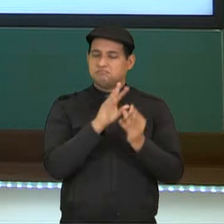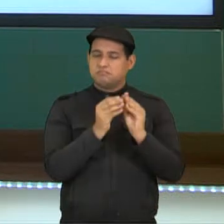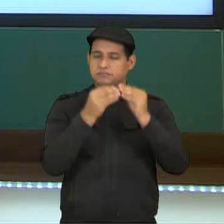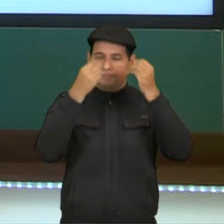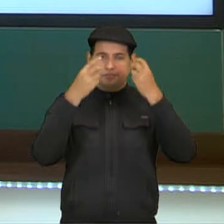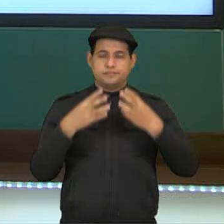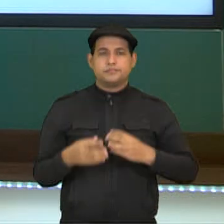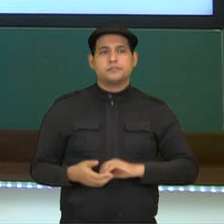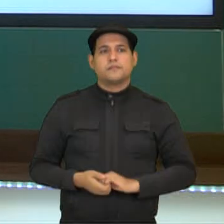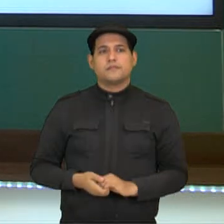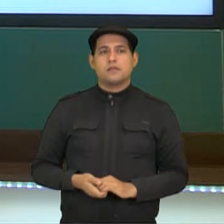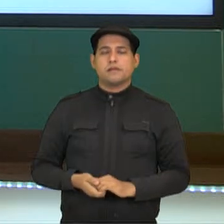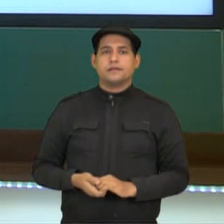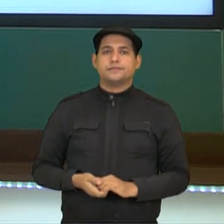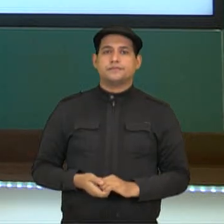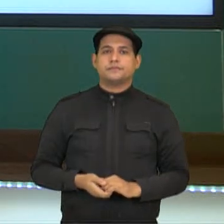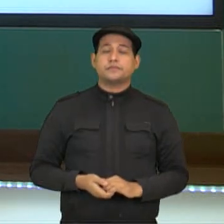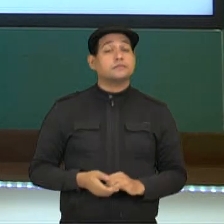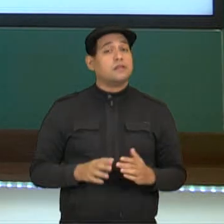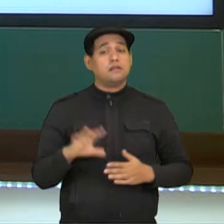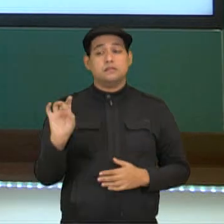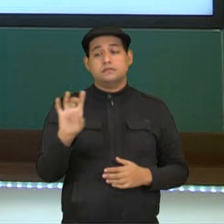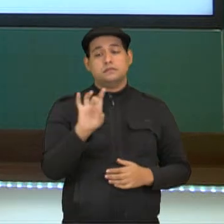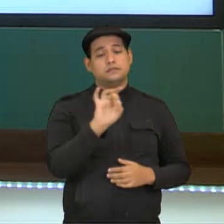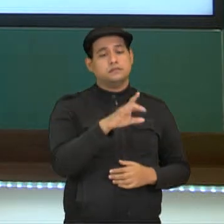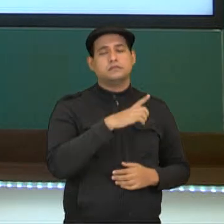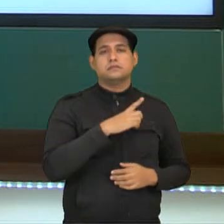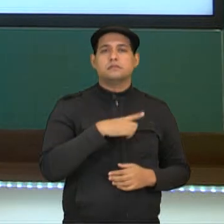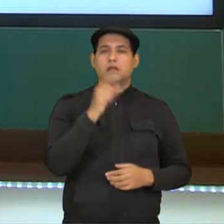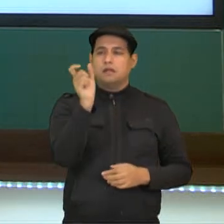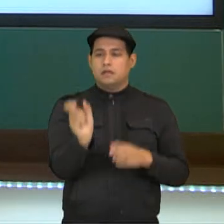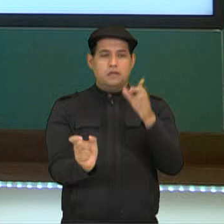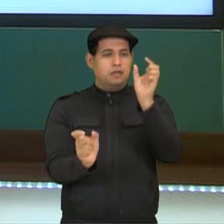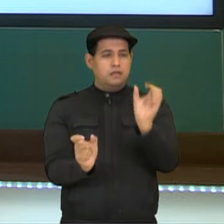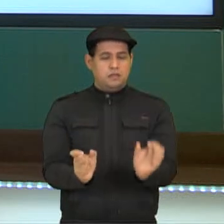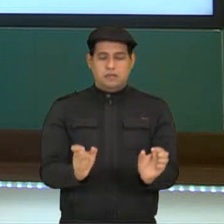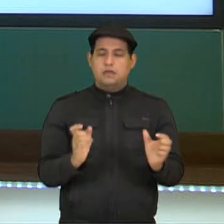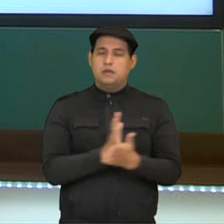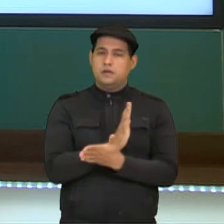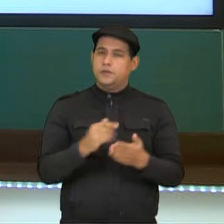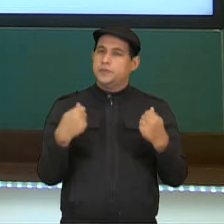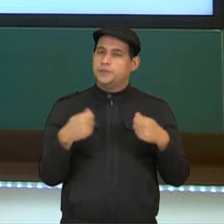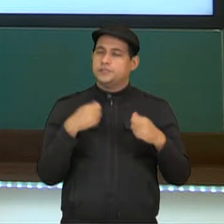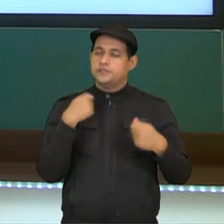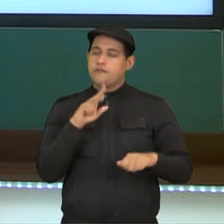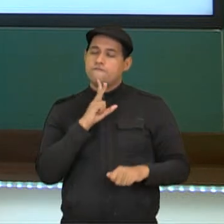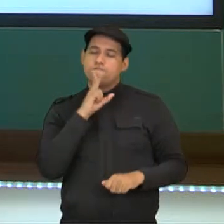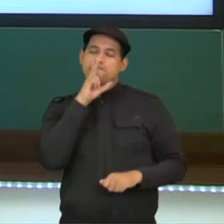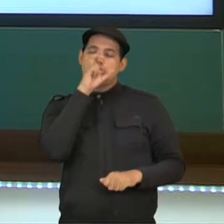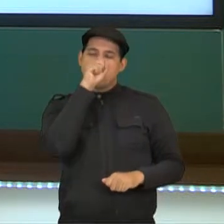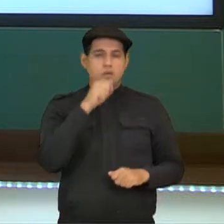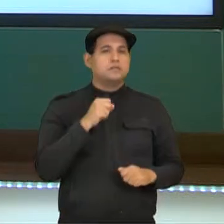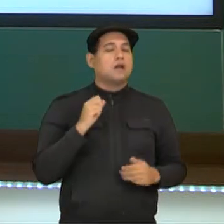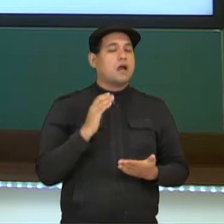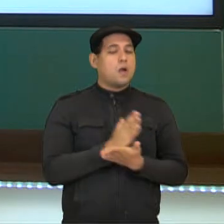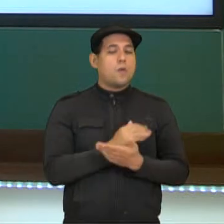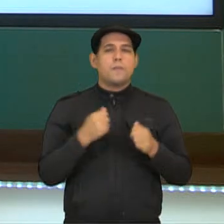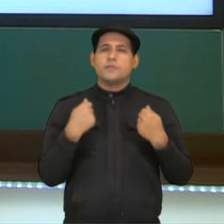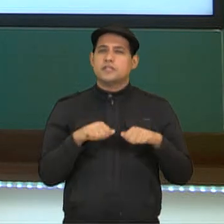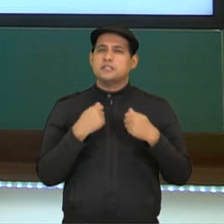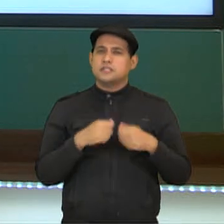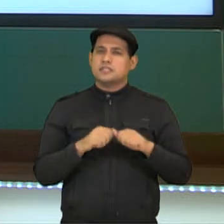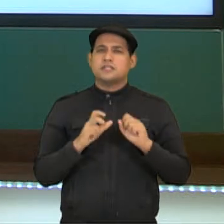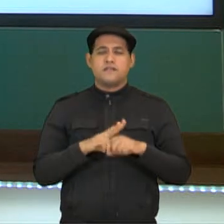se explicar. Tá? Então, cada um tem uma característica, alguns precisam de mais força, alguns precisam de mais